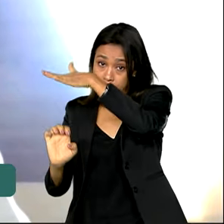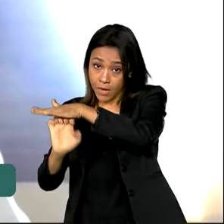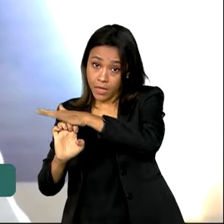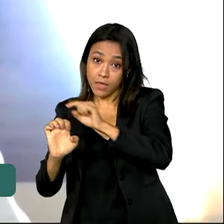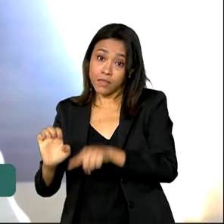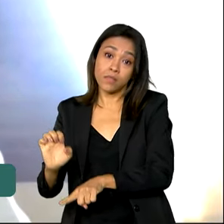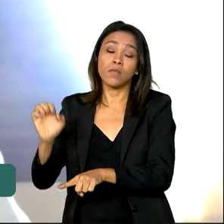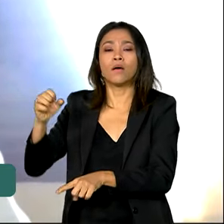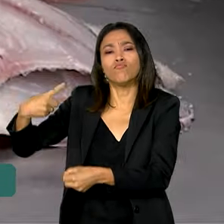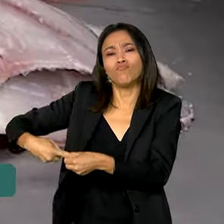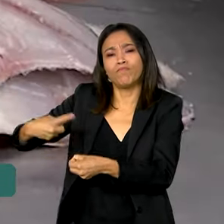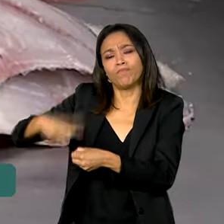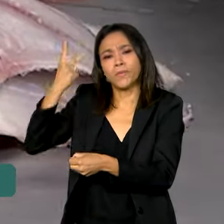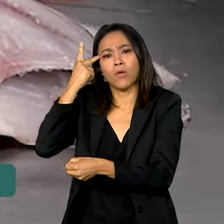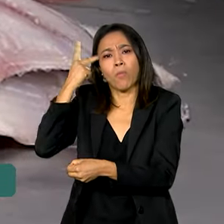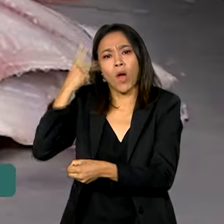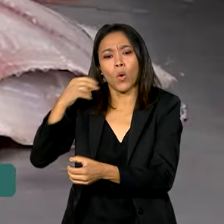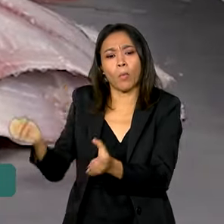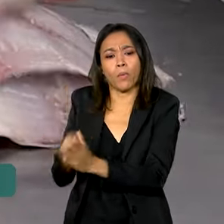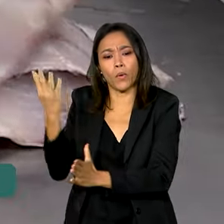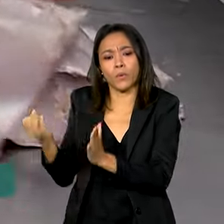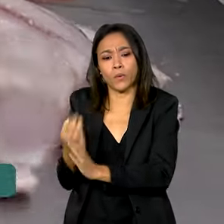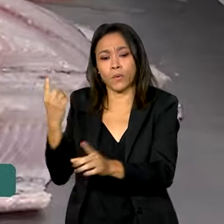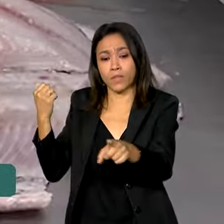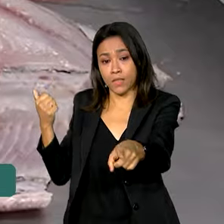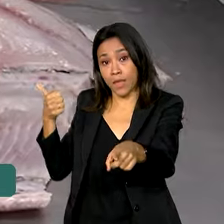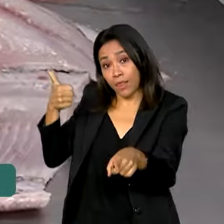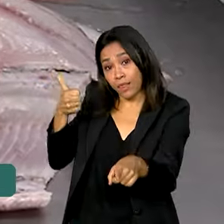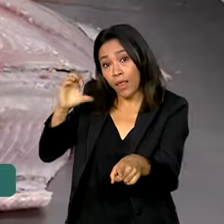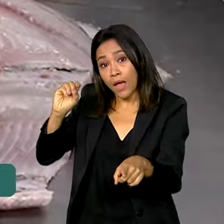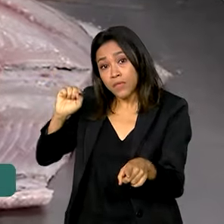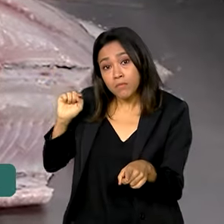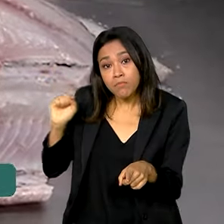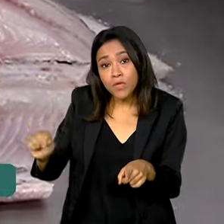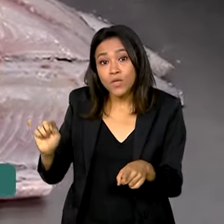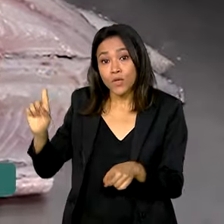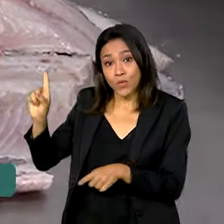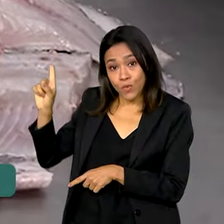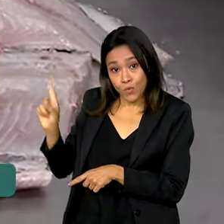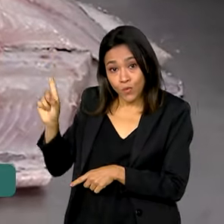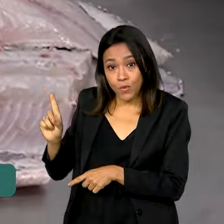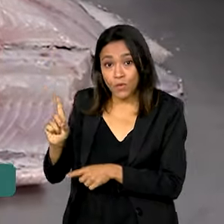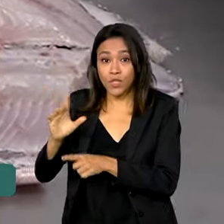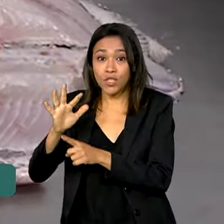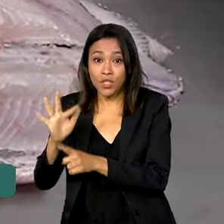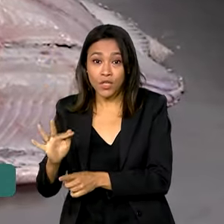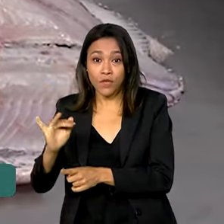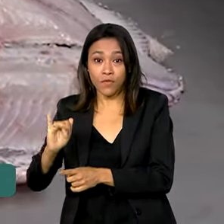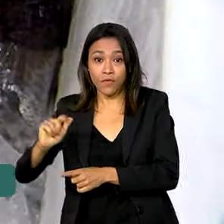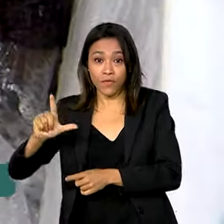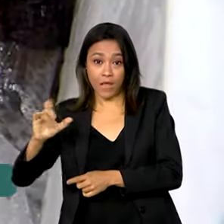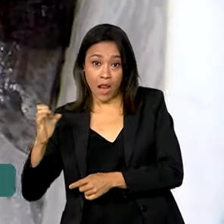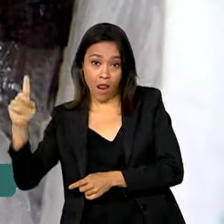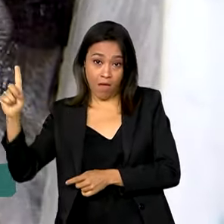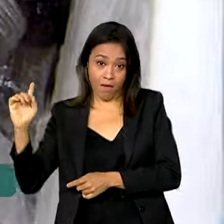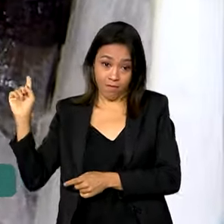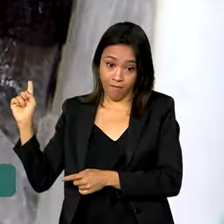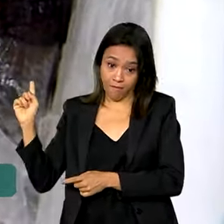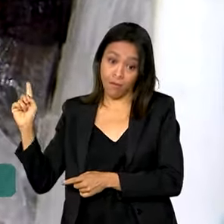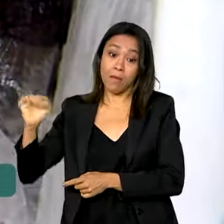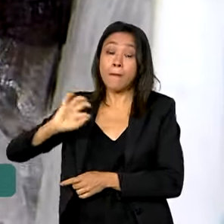de São Paulo, produz 10 mil toneladas de filés de tilápia por ano. Deste total,